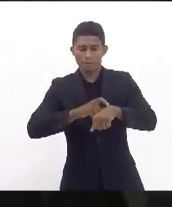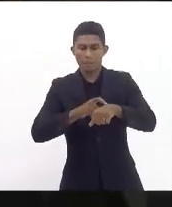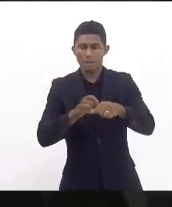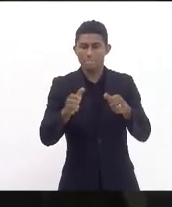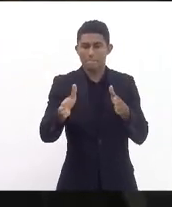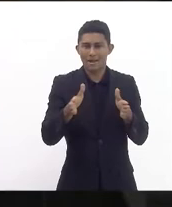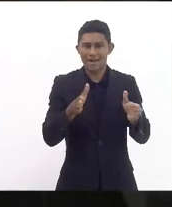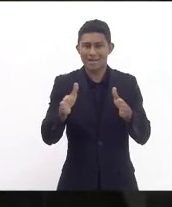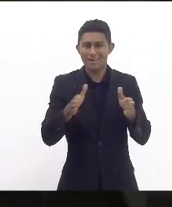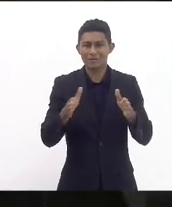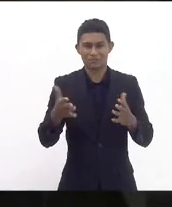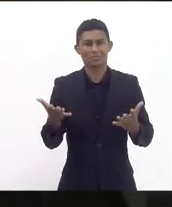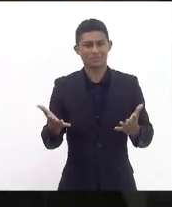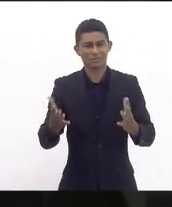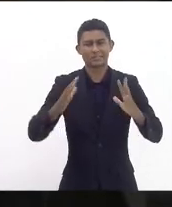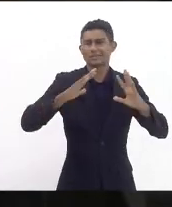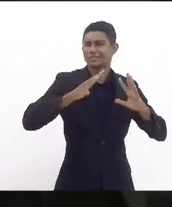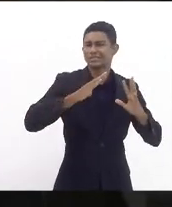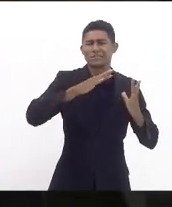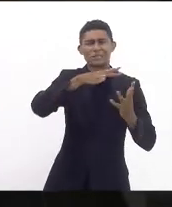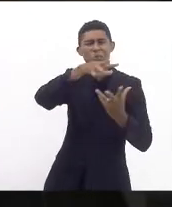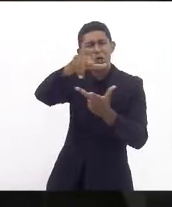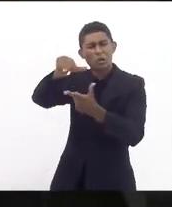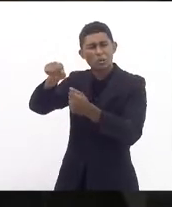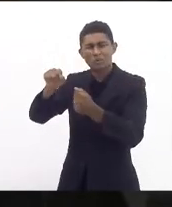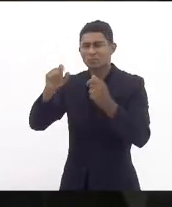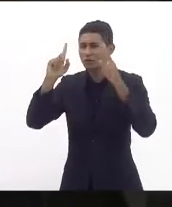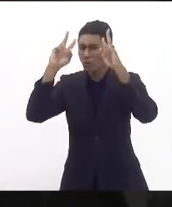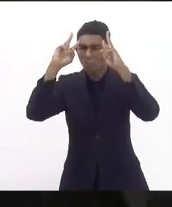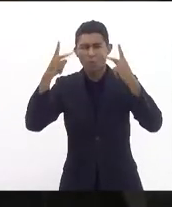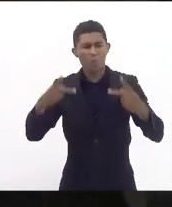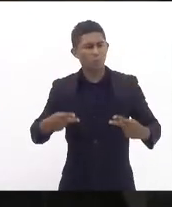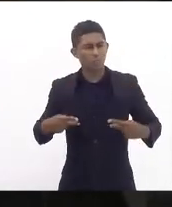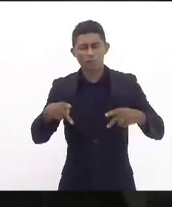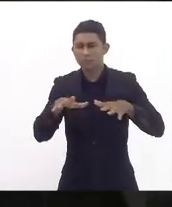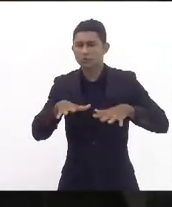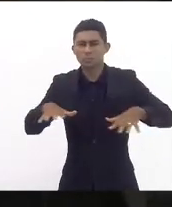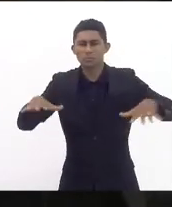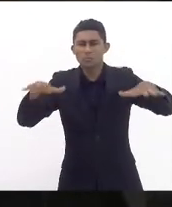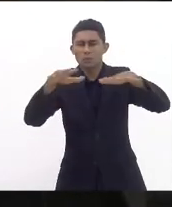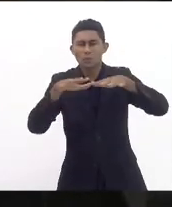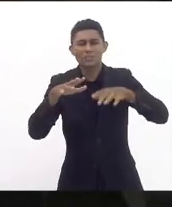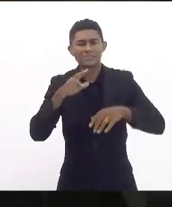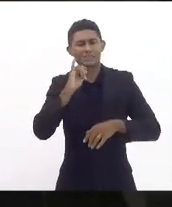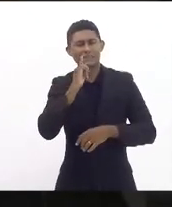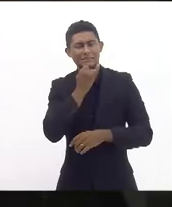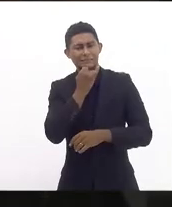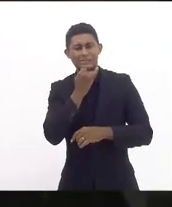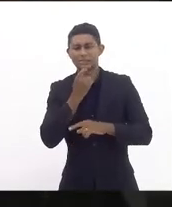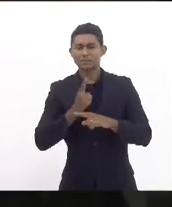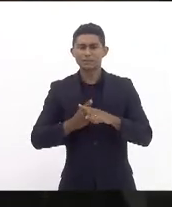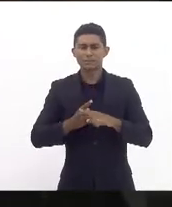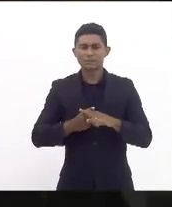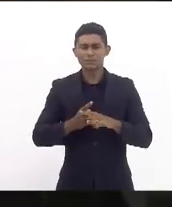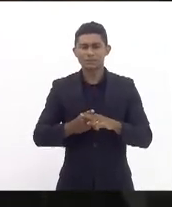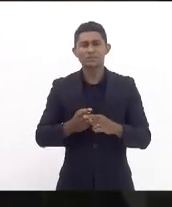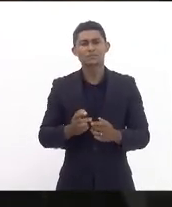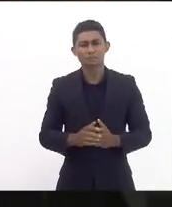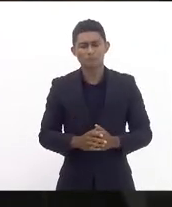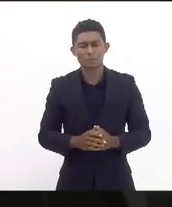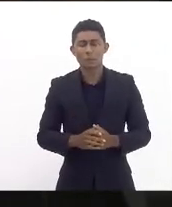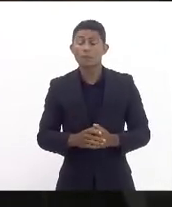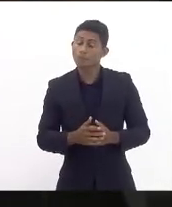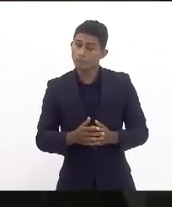na nossa humanidade onde os opostos Isto é